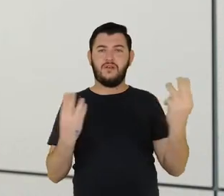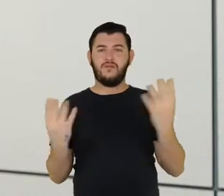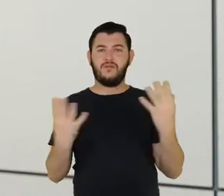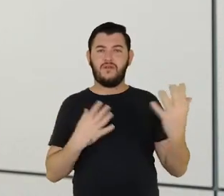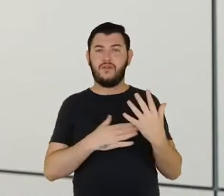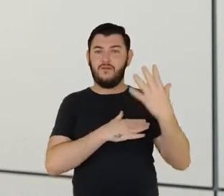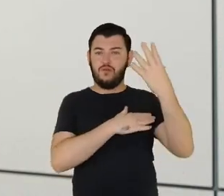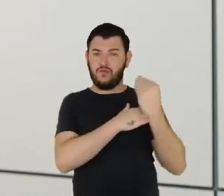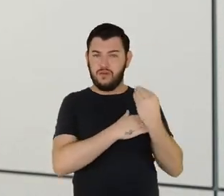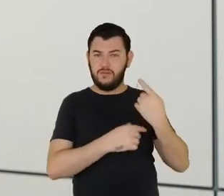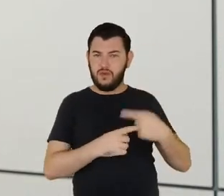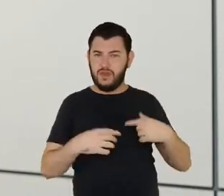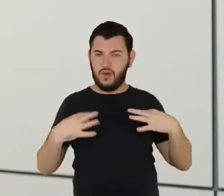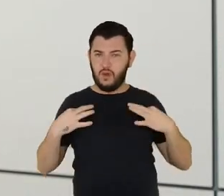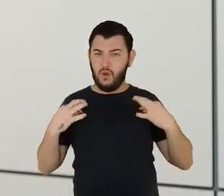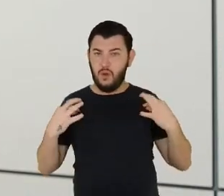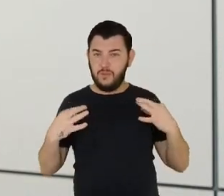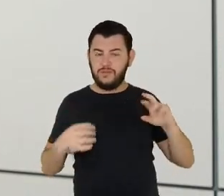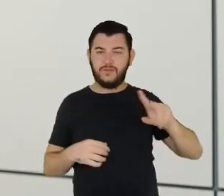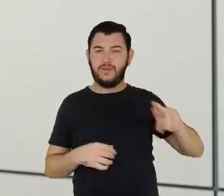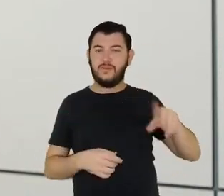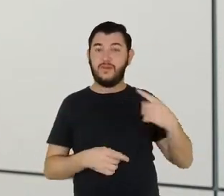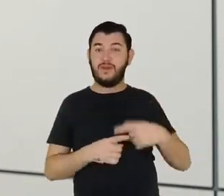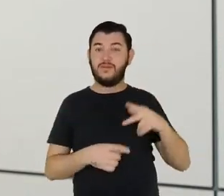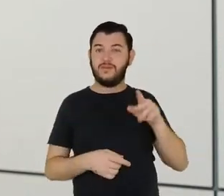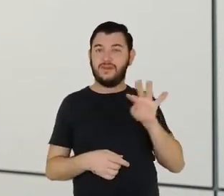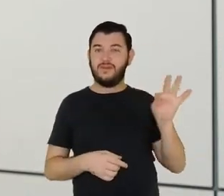Brasília junta a Globo com o PT, então cria uma coisa